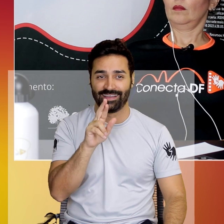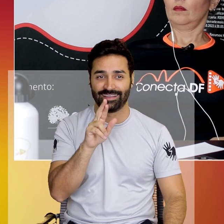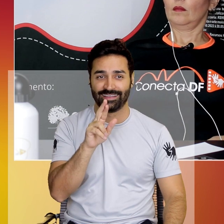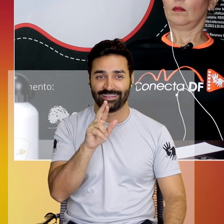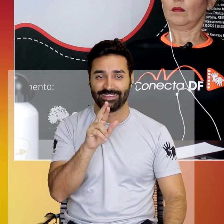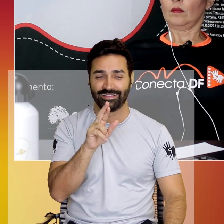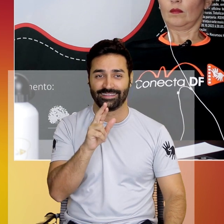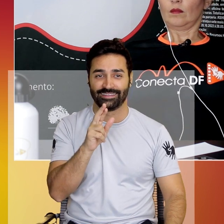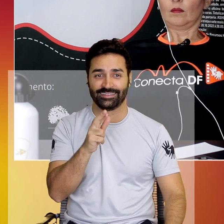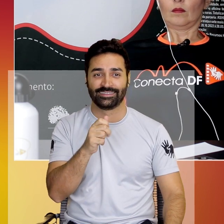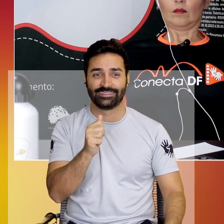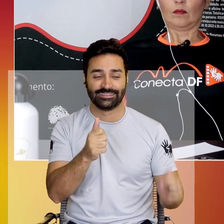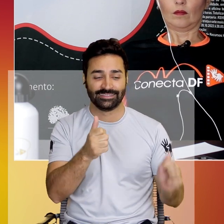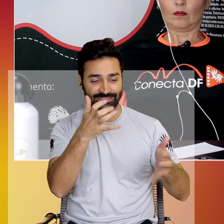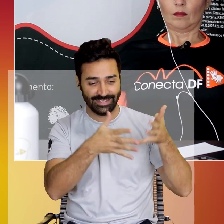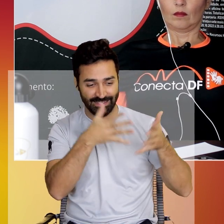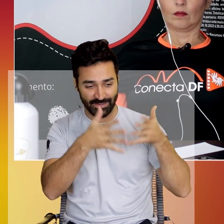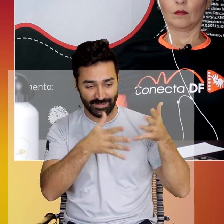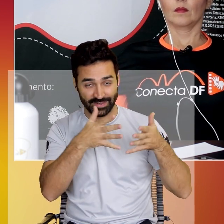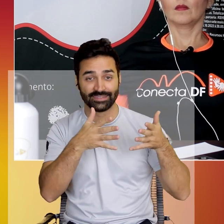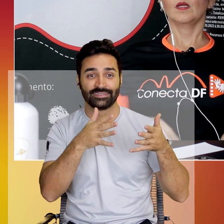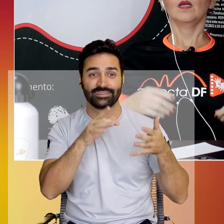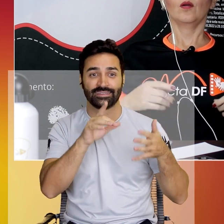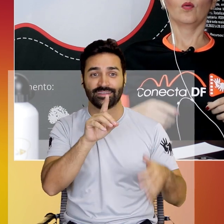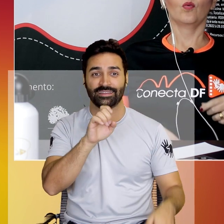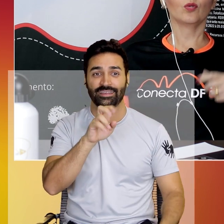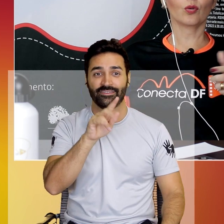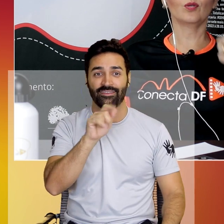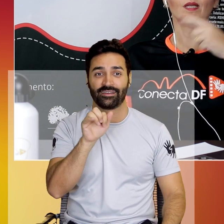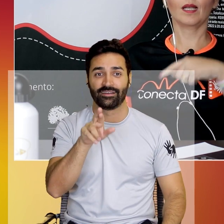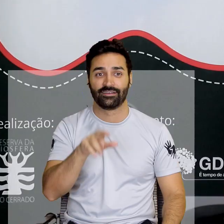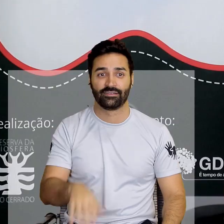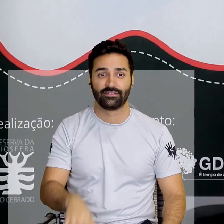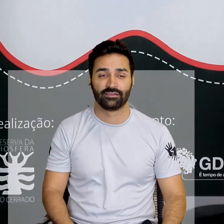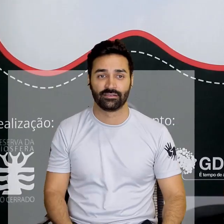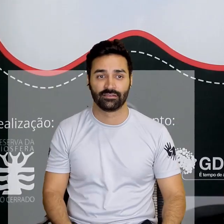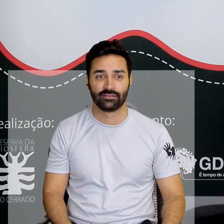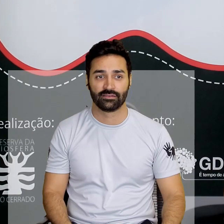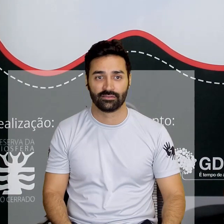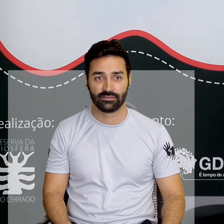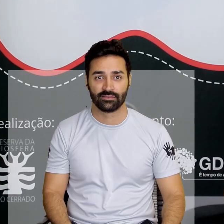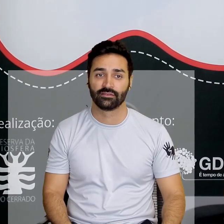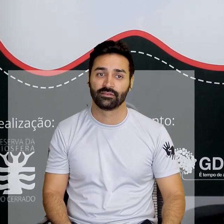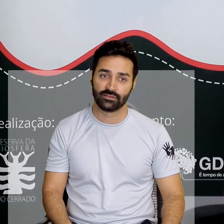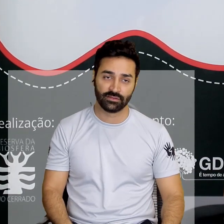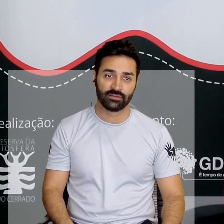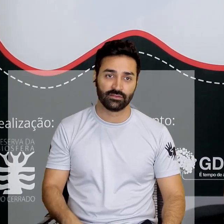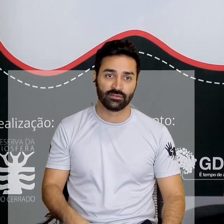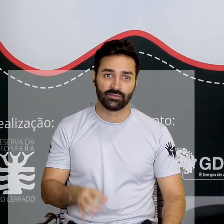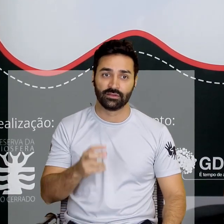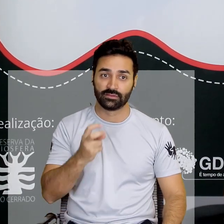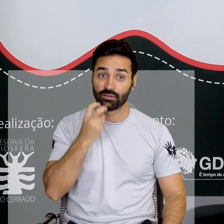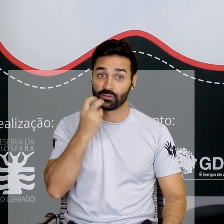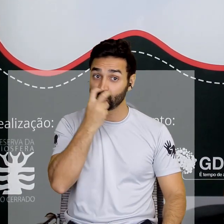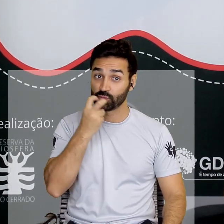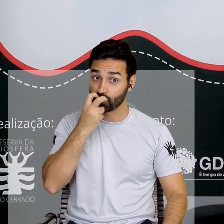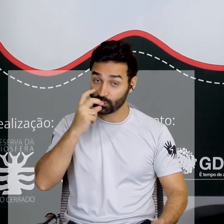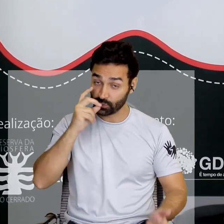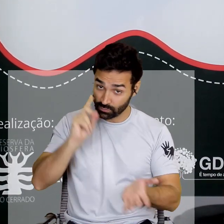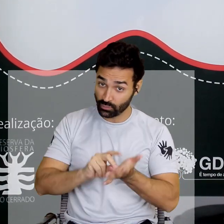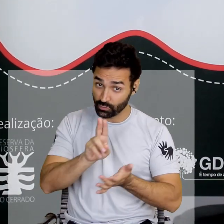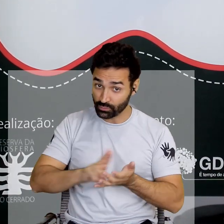usar os sinais mais lentos, ser mais lento? Um surdo que não é oralizado, um surdo que é sinalizado.